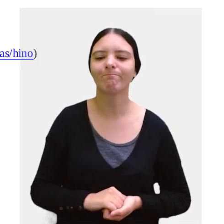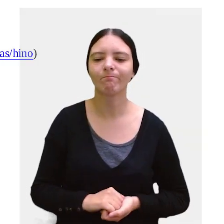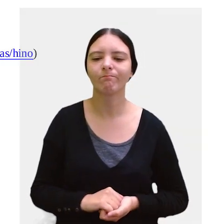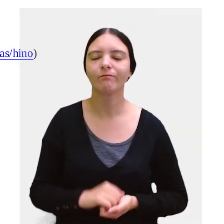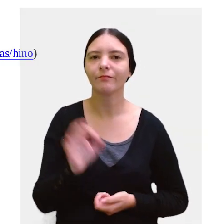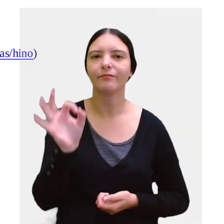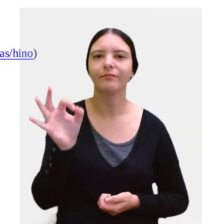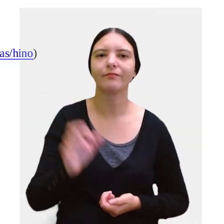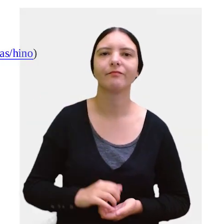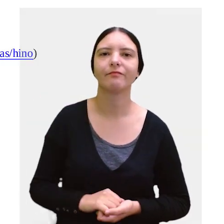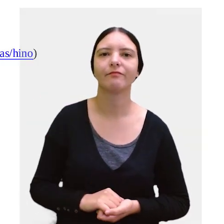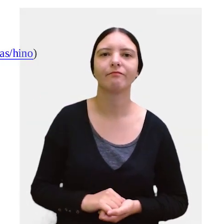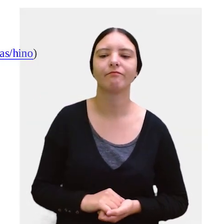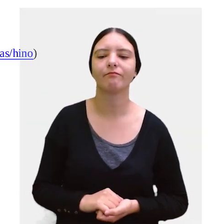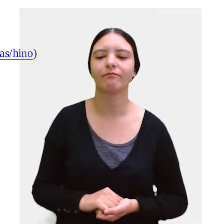Essa.